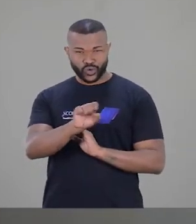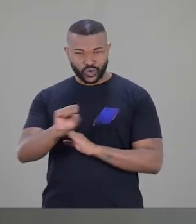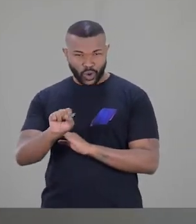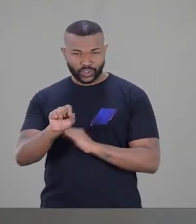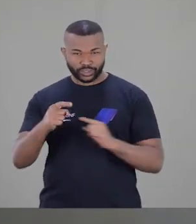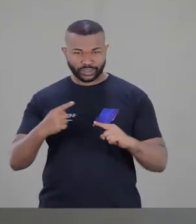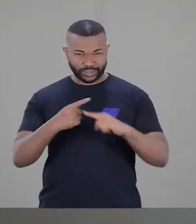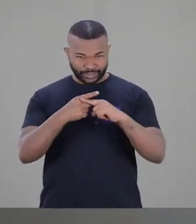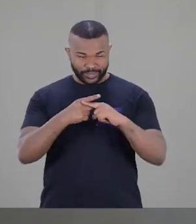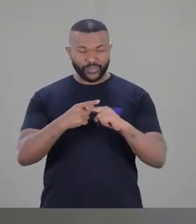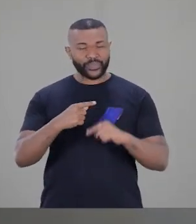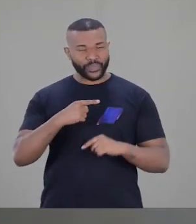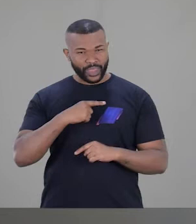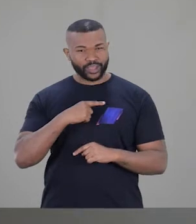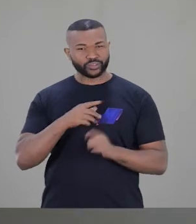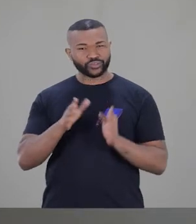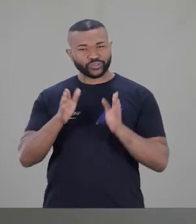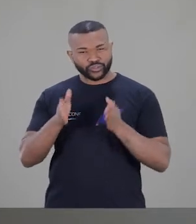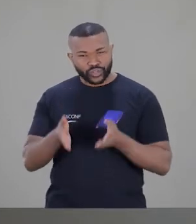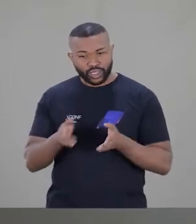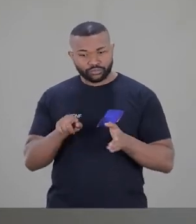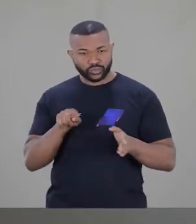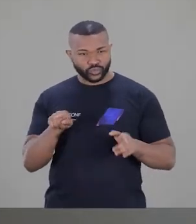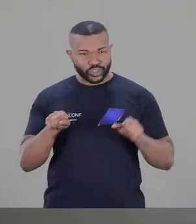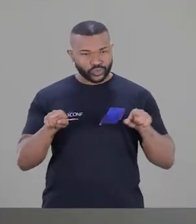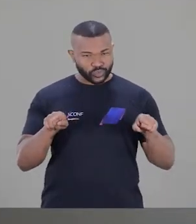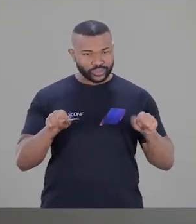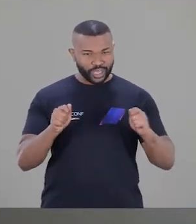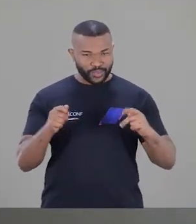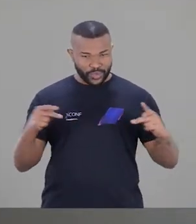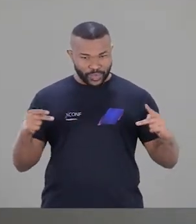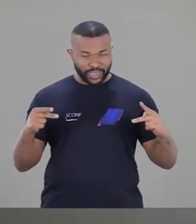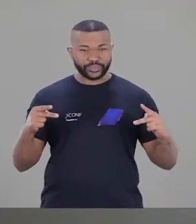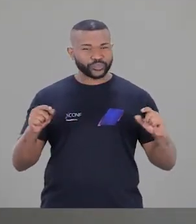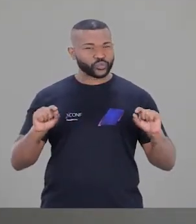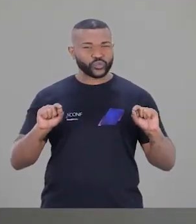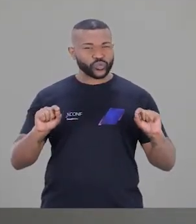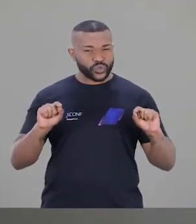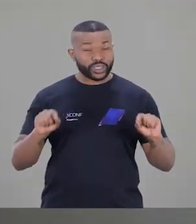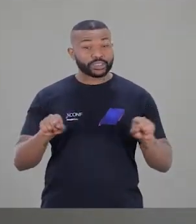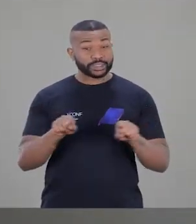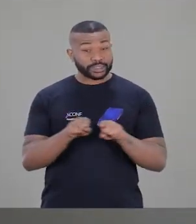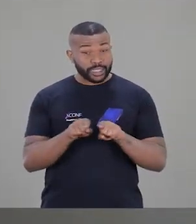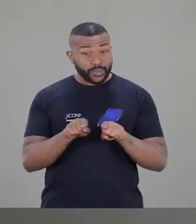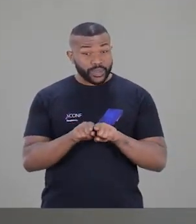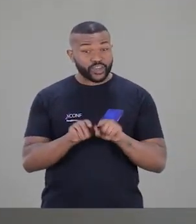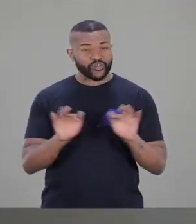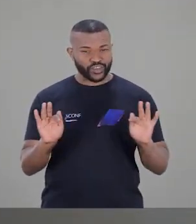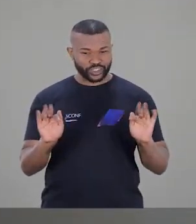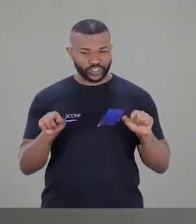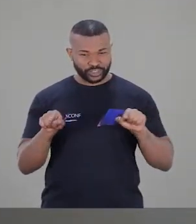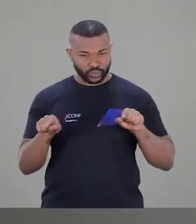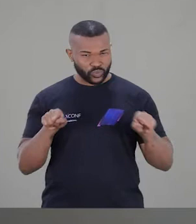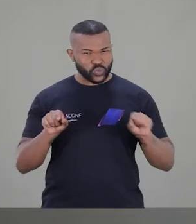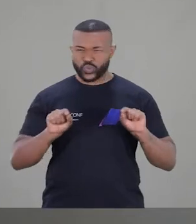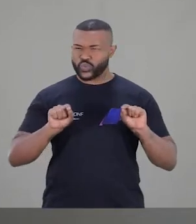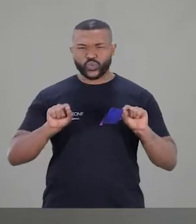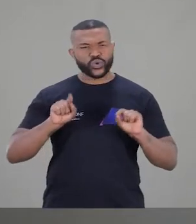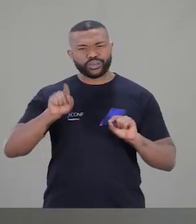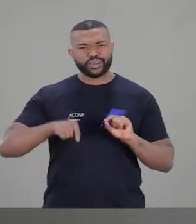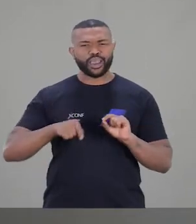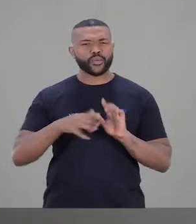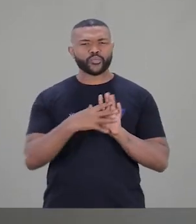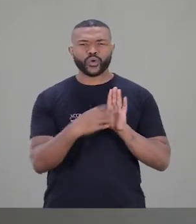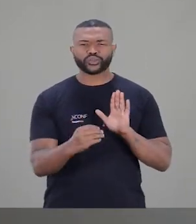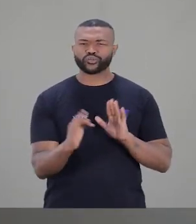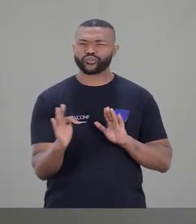que fica presente nas duas apps e nos módulos de feature. O que são